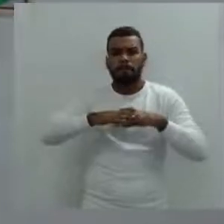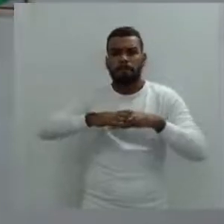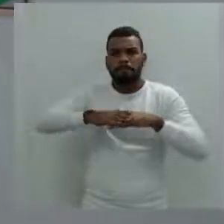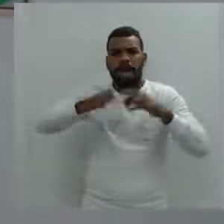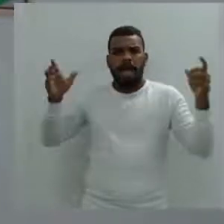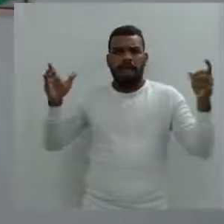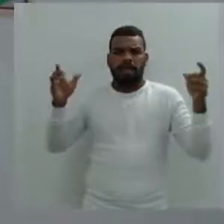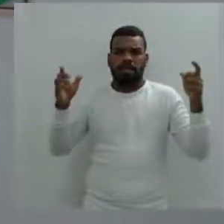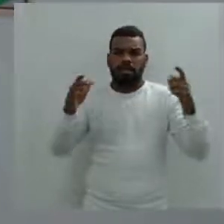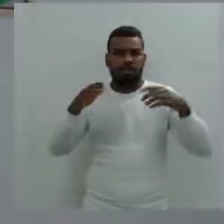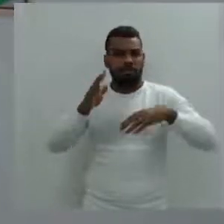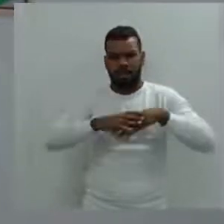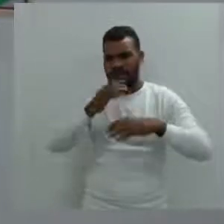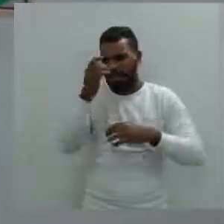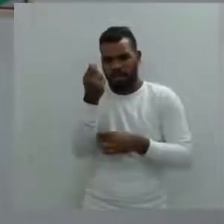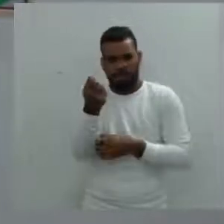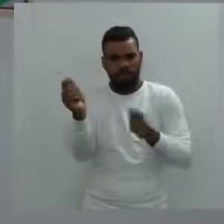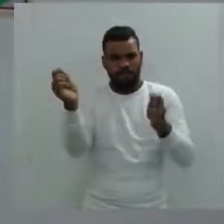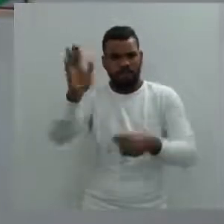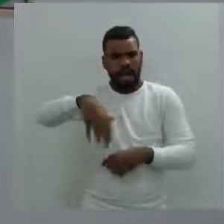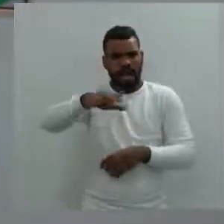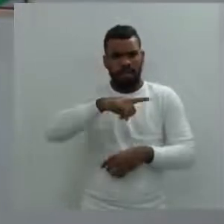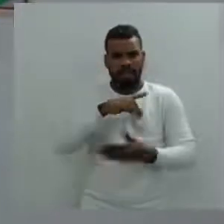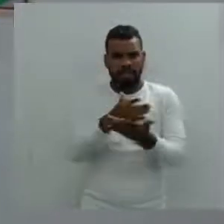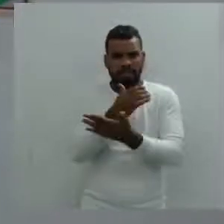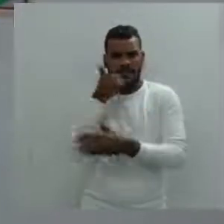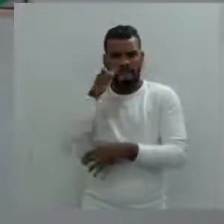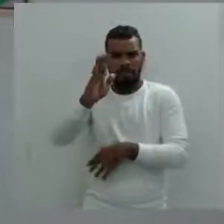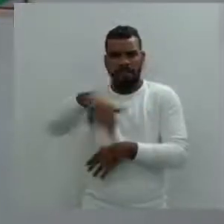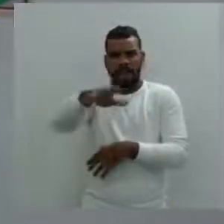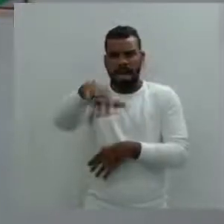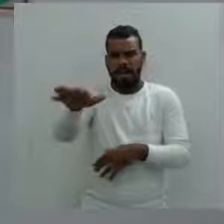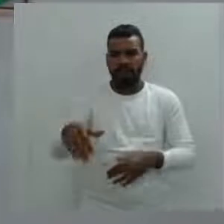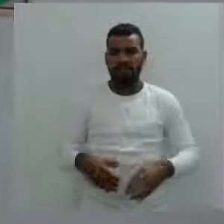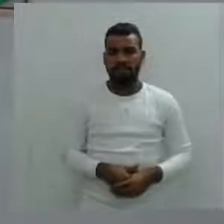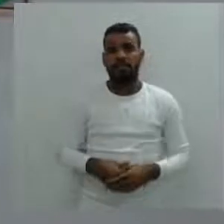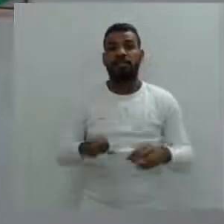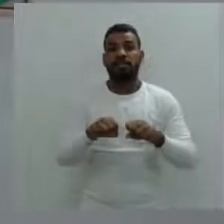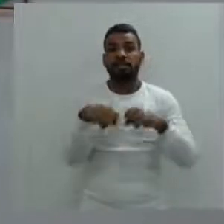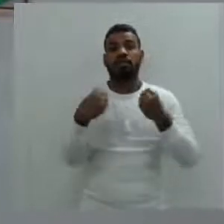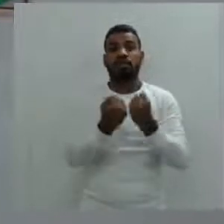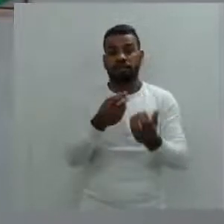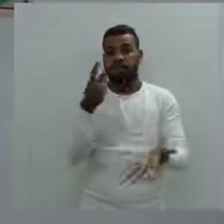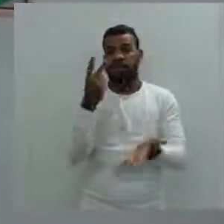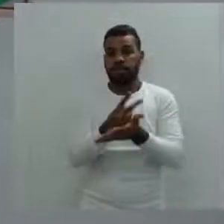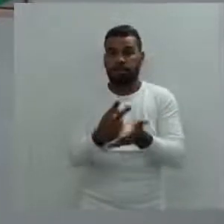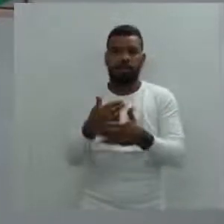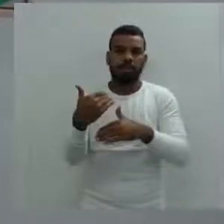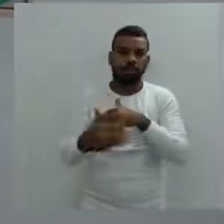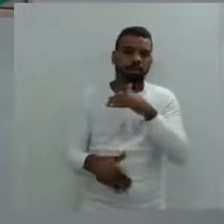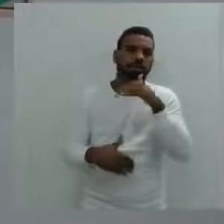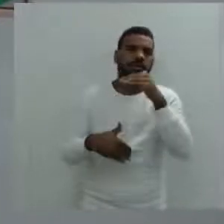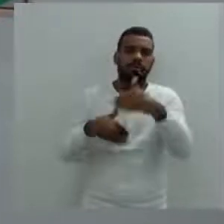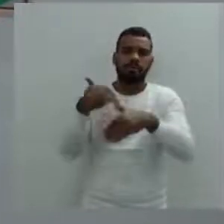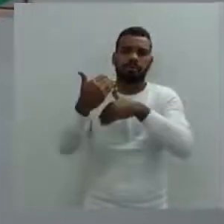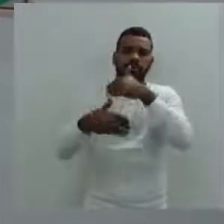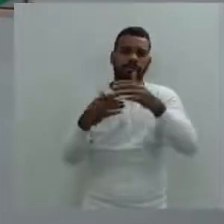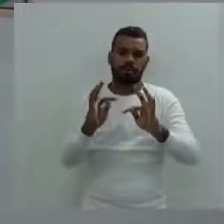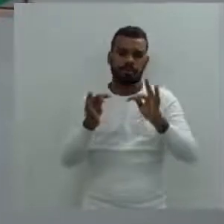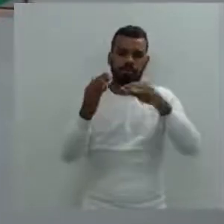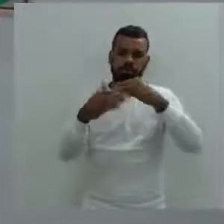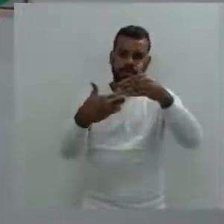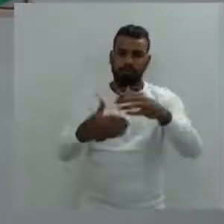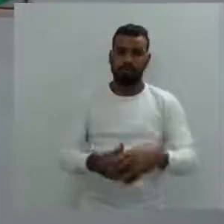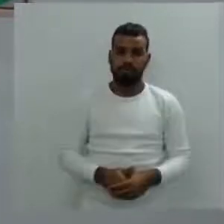né? Então, a gente vive numa sociedade que ela vai sempre se avançando na tecnologia, né? E